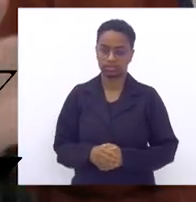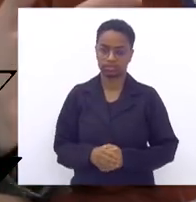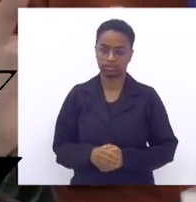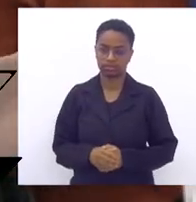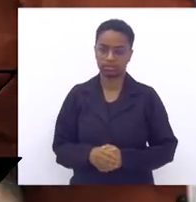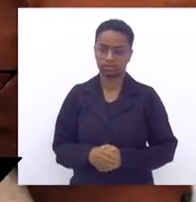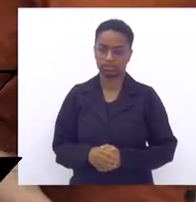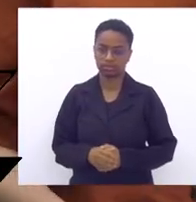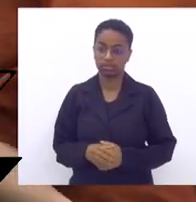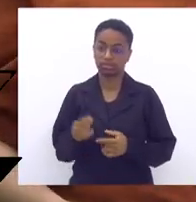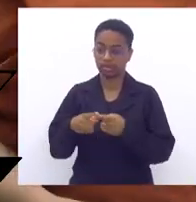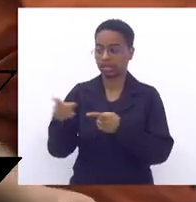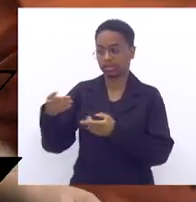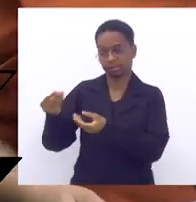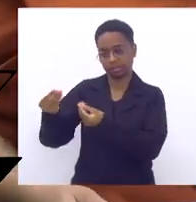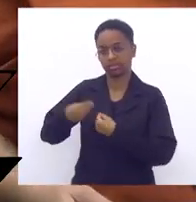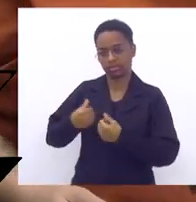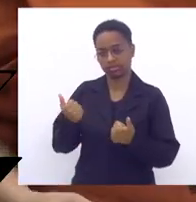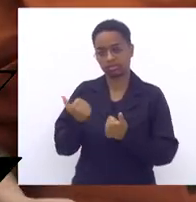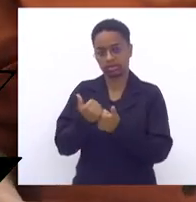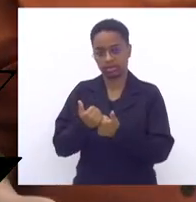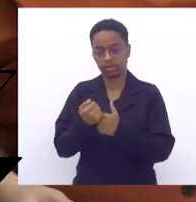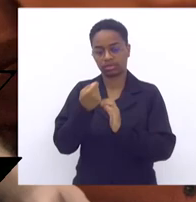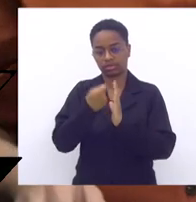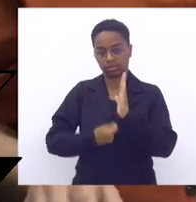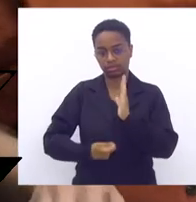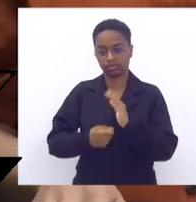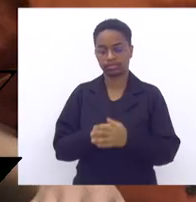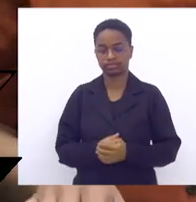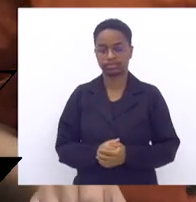Que cordialmente posso, então, já me concedeu coautoria no projeto. Eu posso, então,